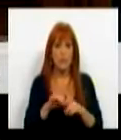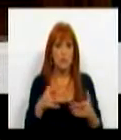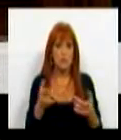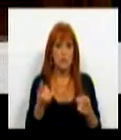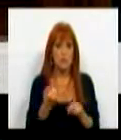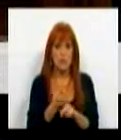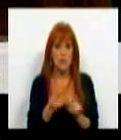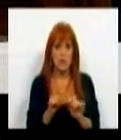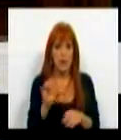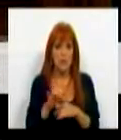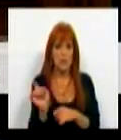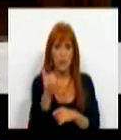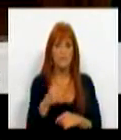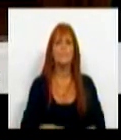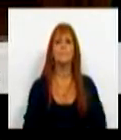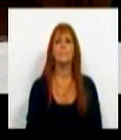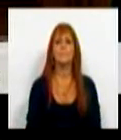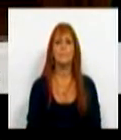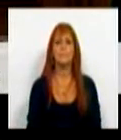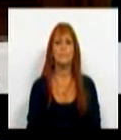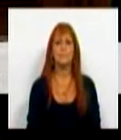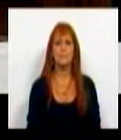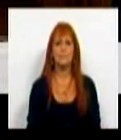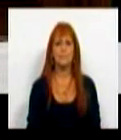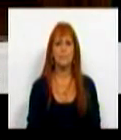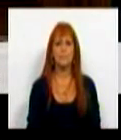facto, não era capital.